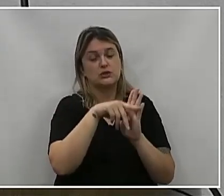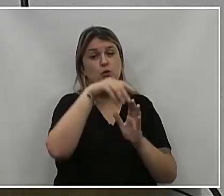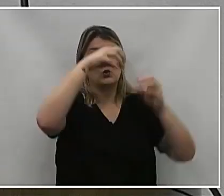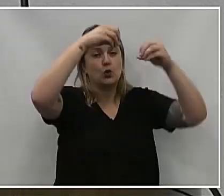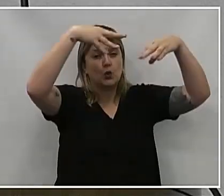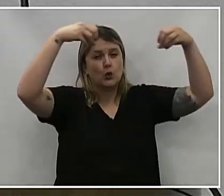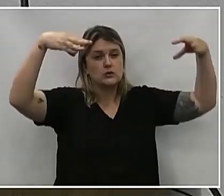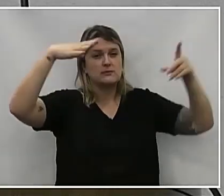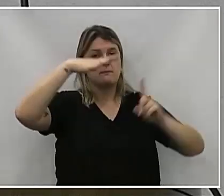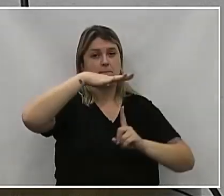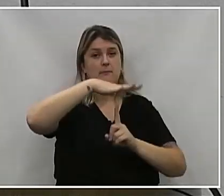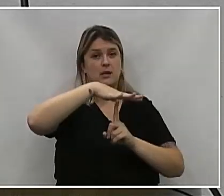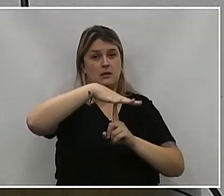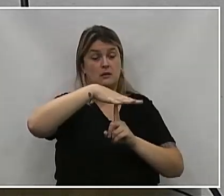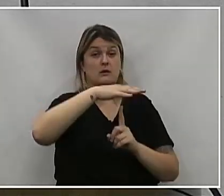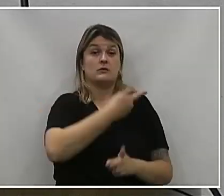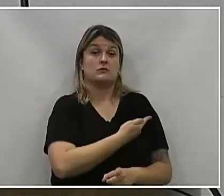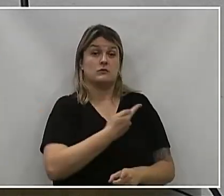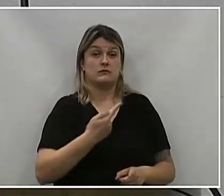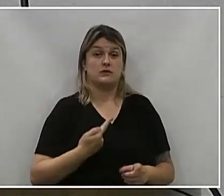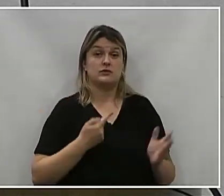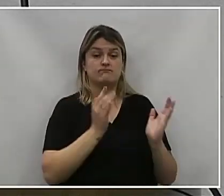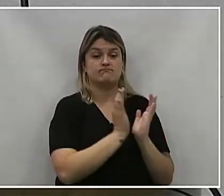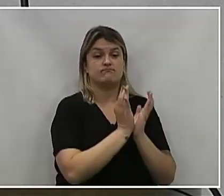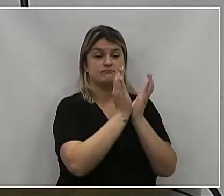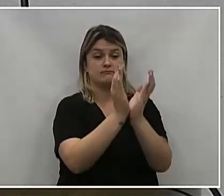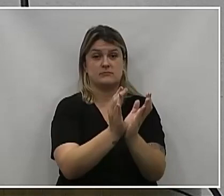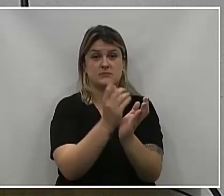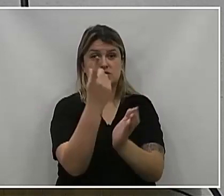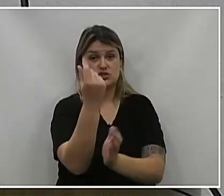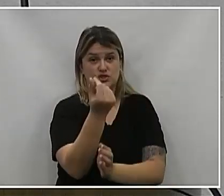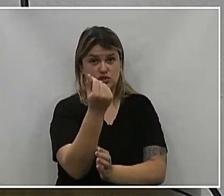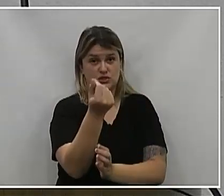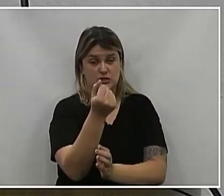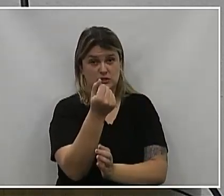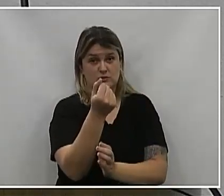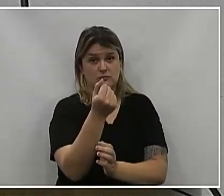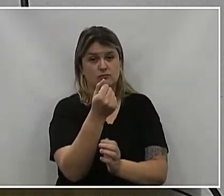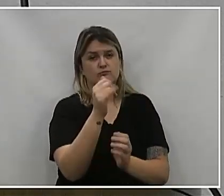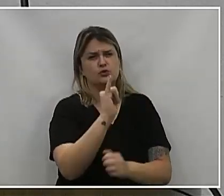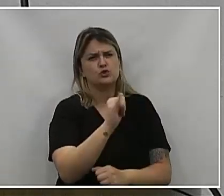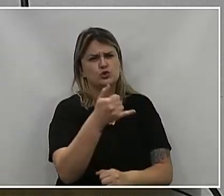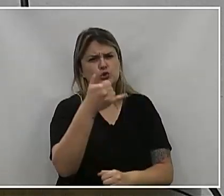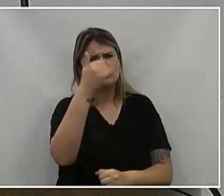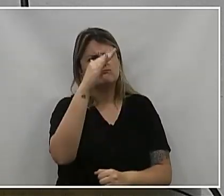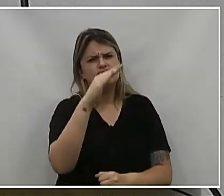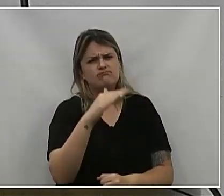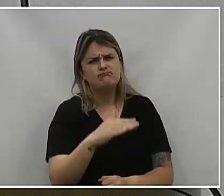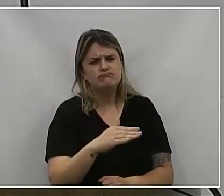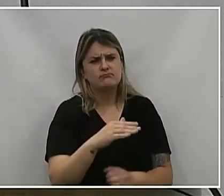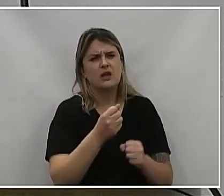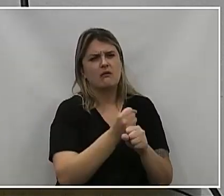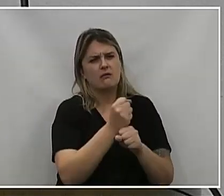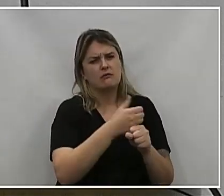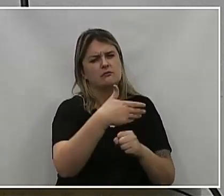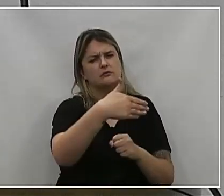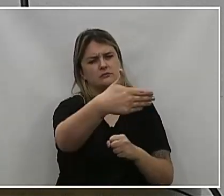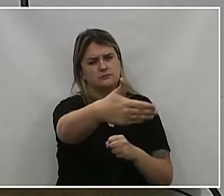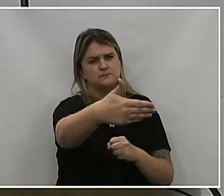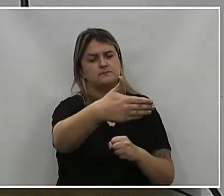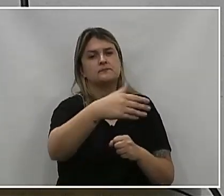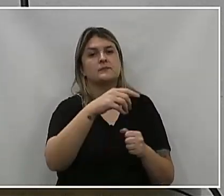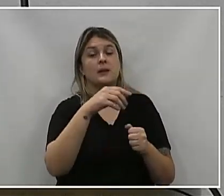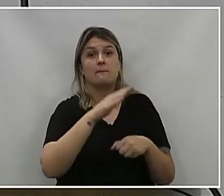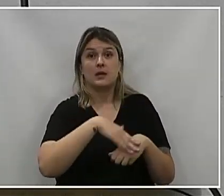Paraná é um deles, onde o governo empresta o dinheiro a juros muito baixos, com carências e tudo mais,